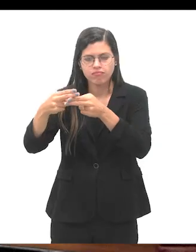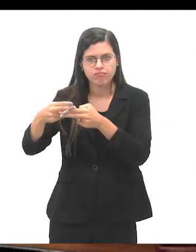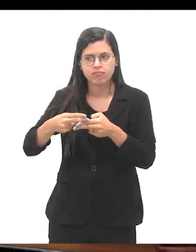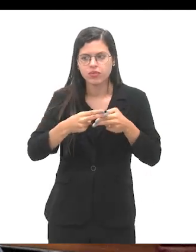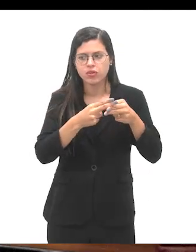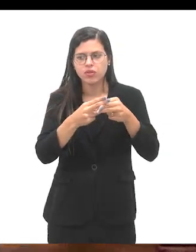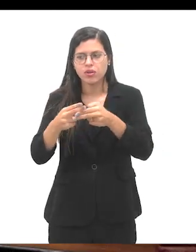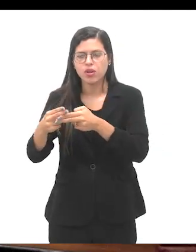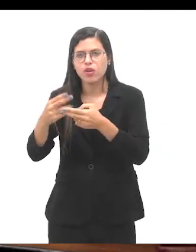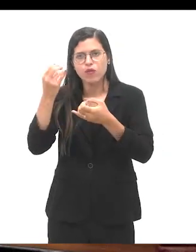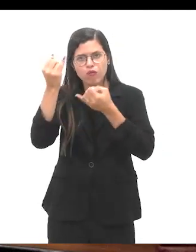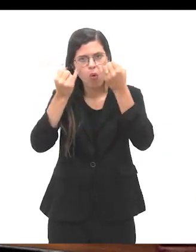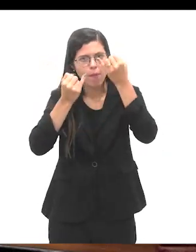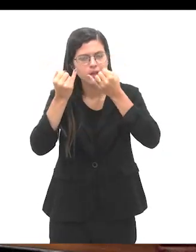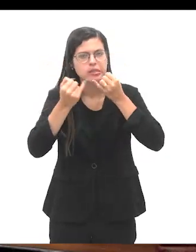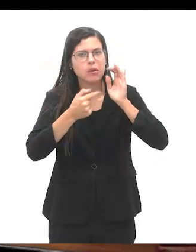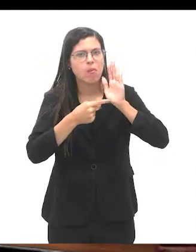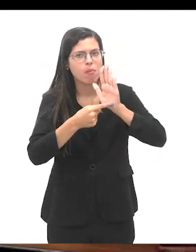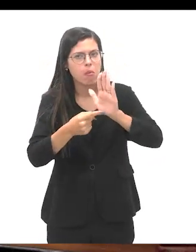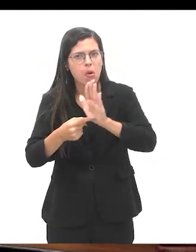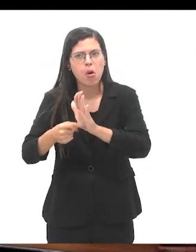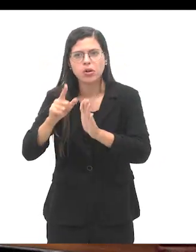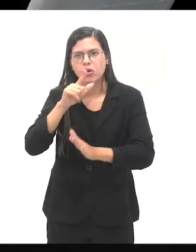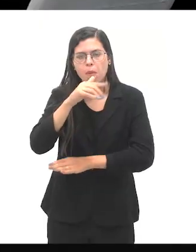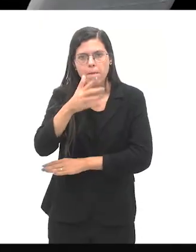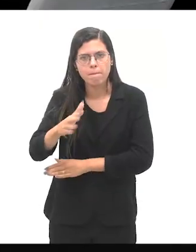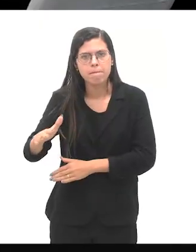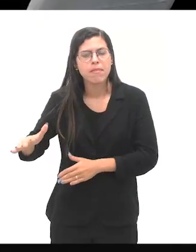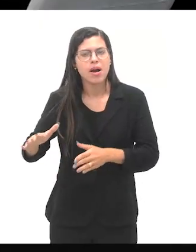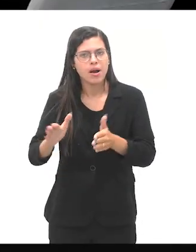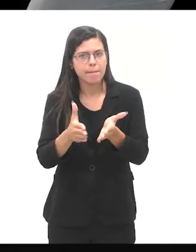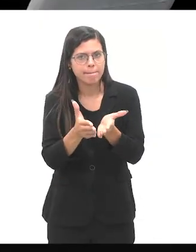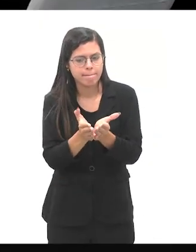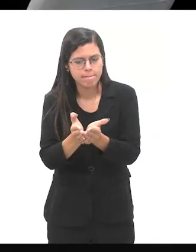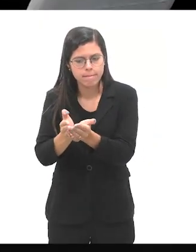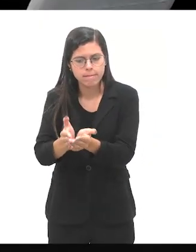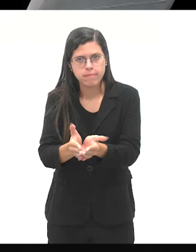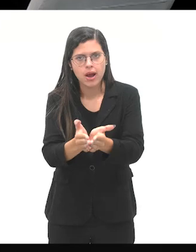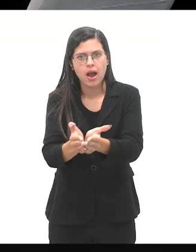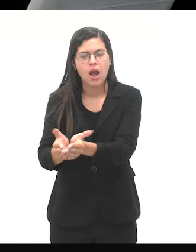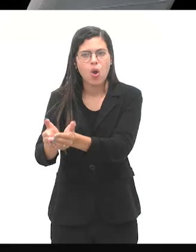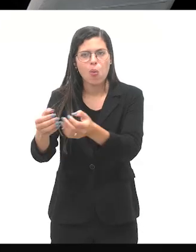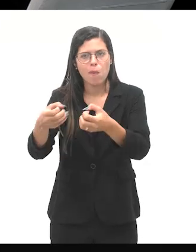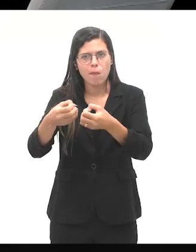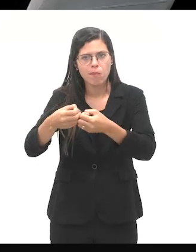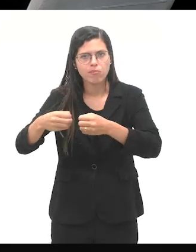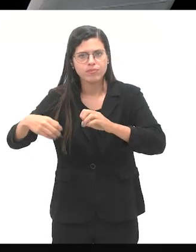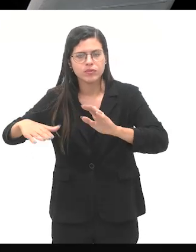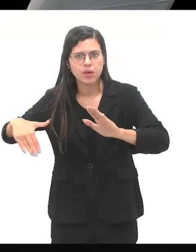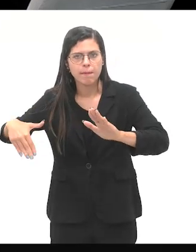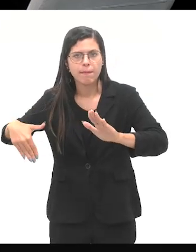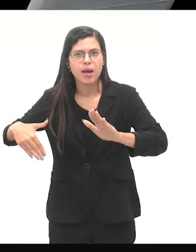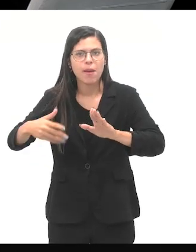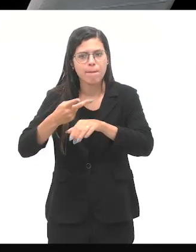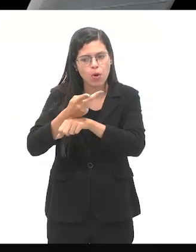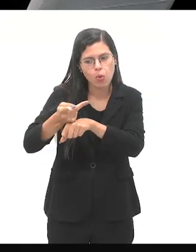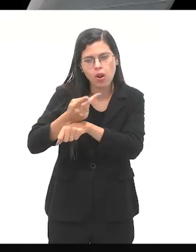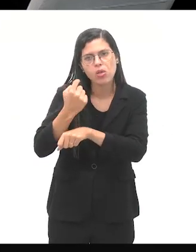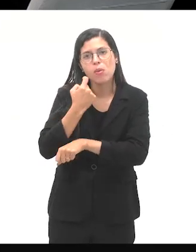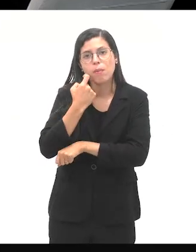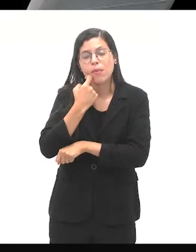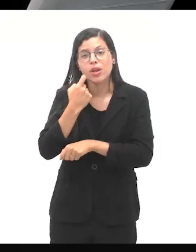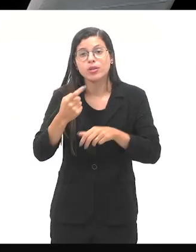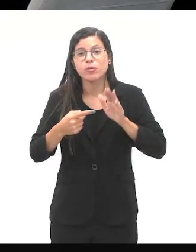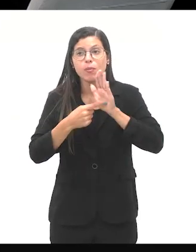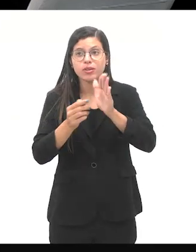informações, rastreando o fundo do mar, e barcos, né, aí navegando a costa do Sudeste todo atrás dos cardumes, é